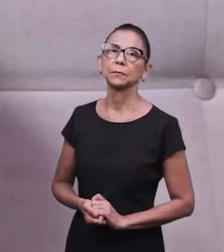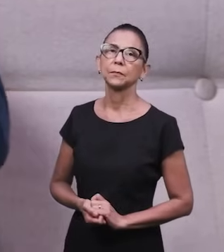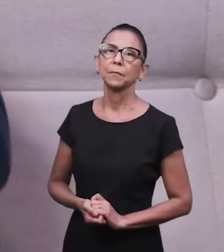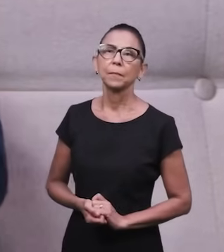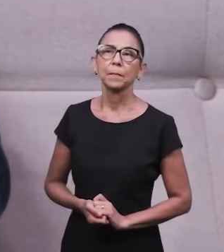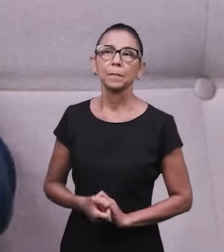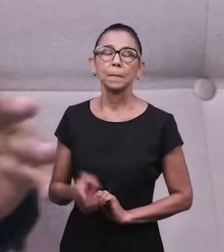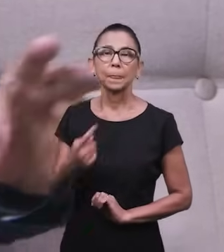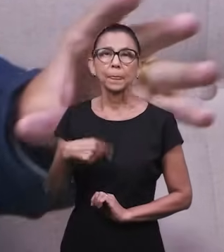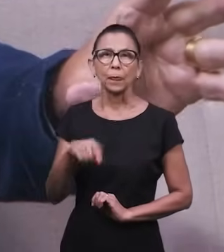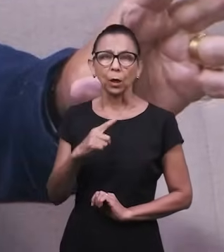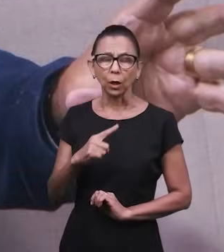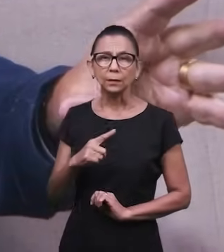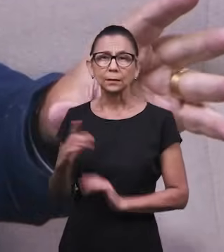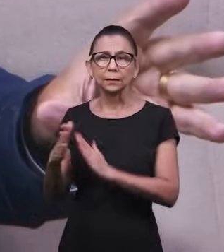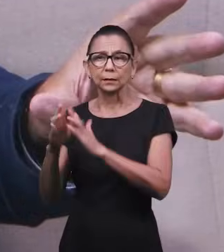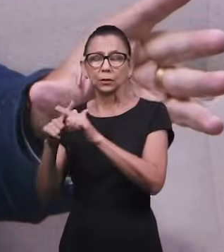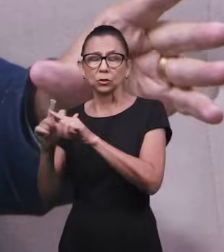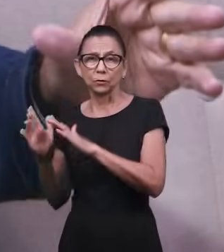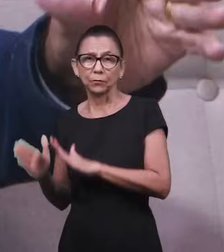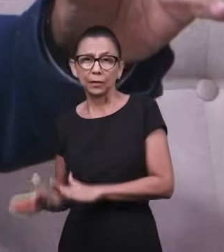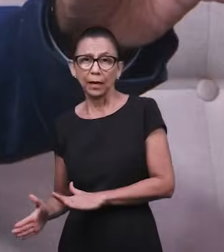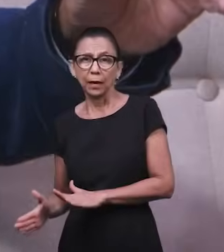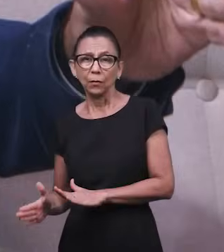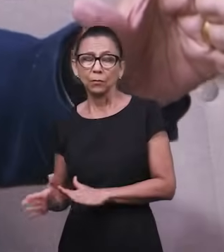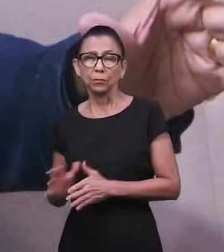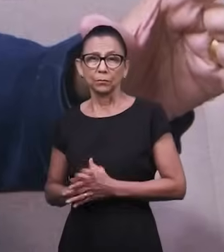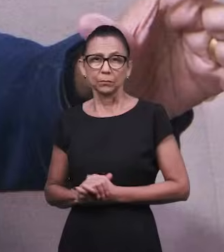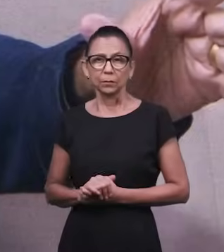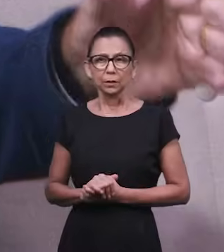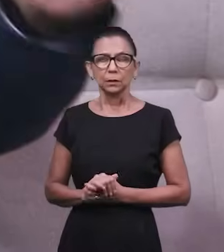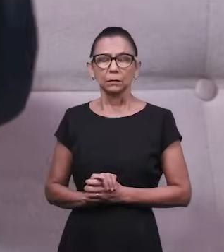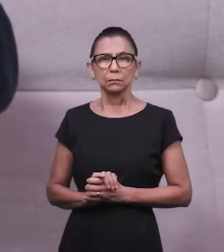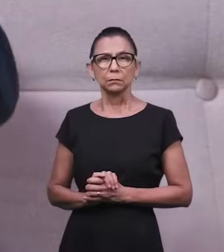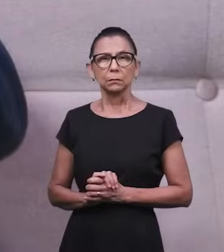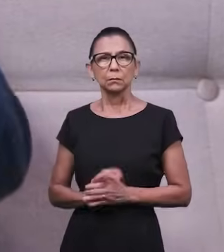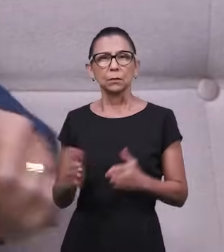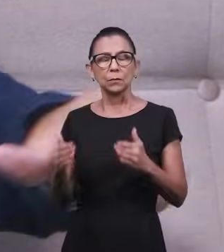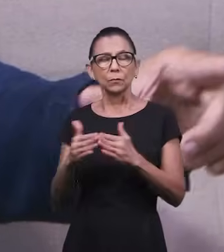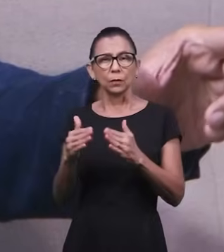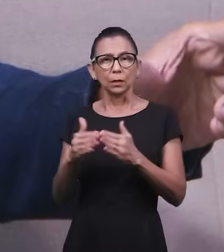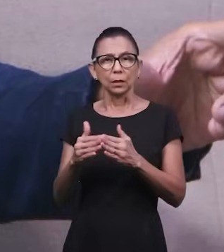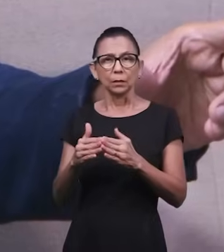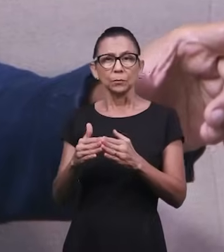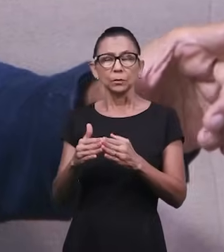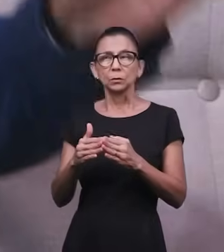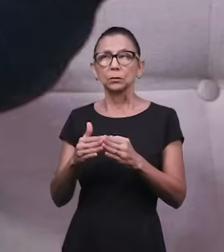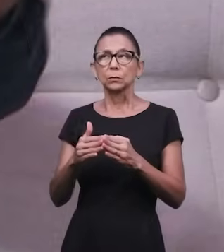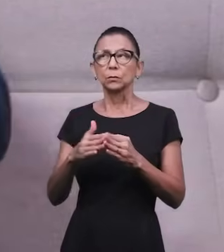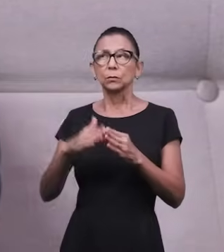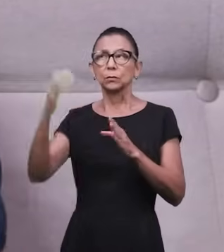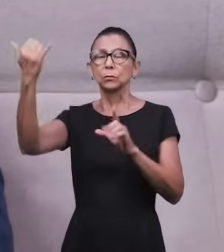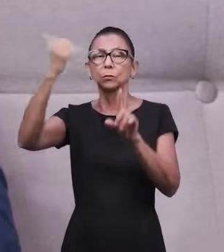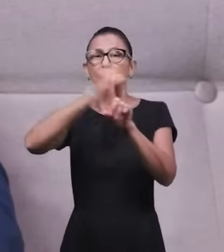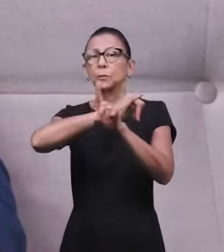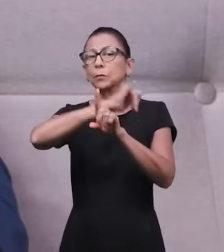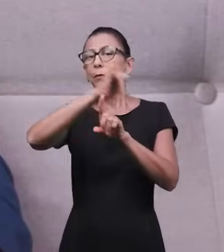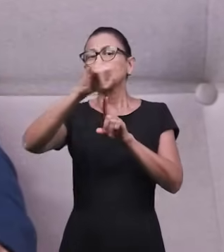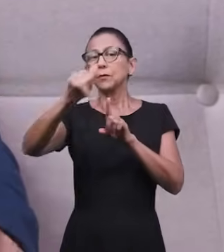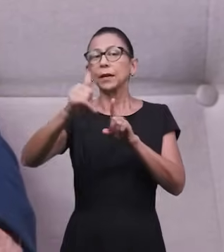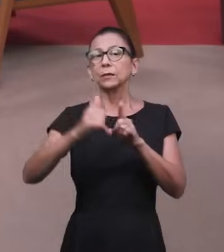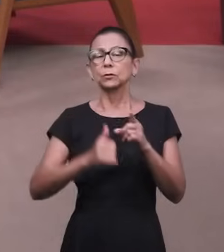é o profético que dirige a Amém. igreja. A história obedece o profético. Isso. E muitos não sabem